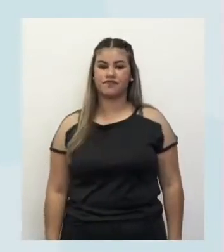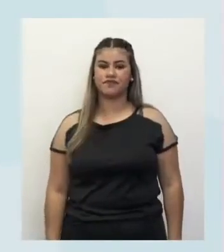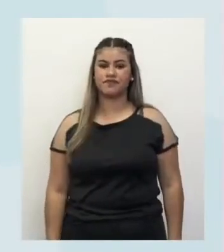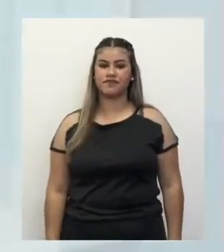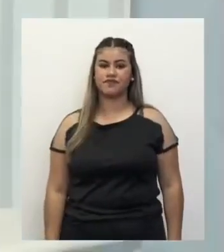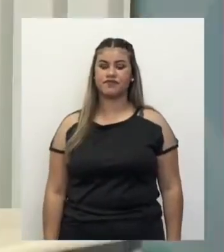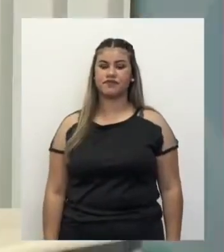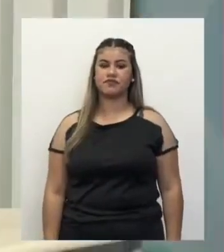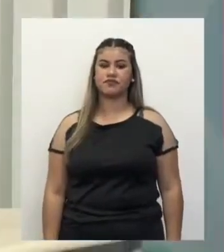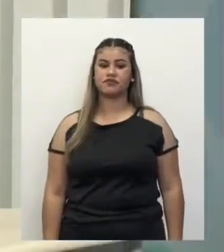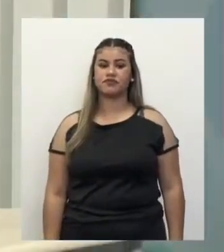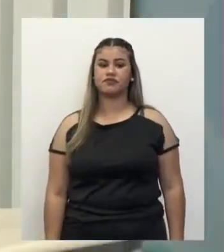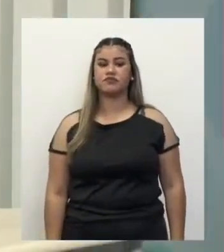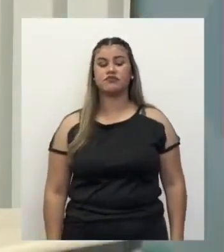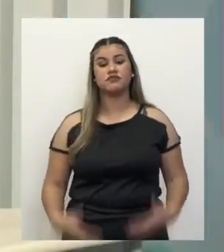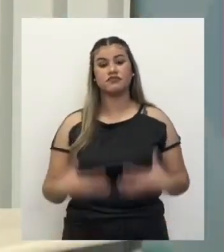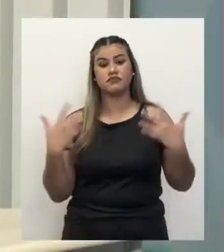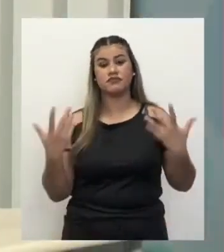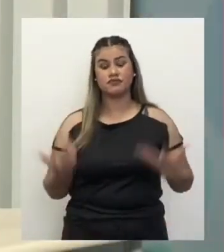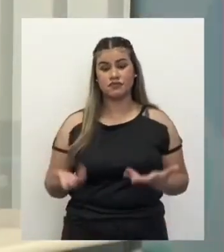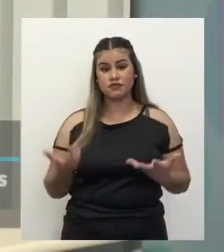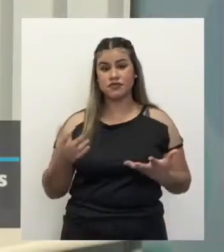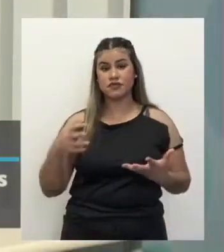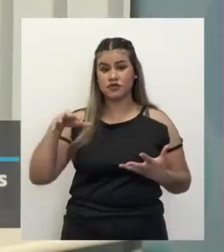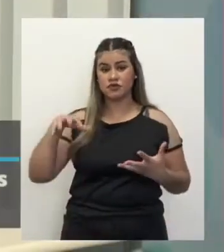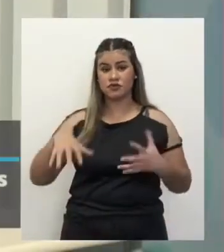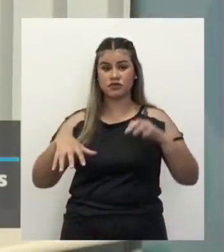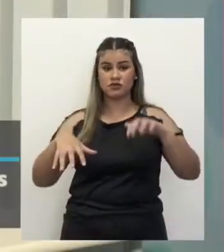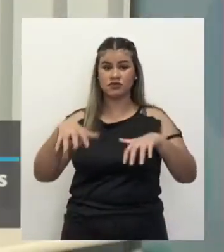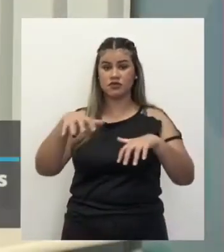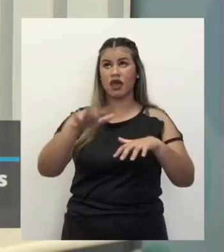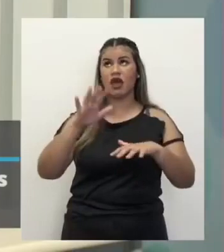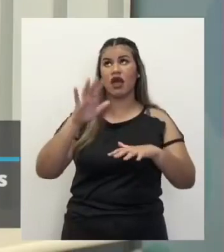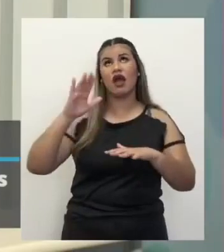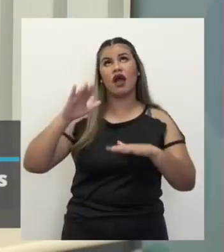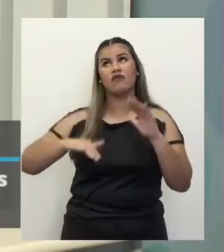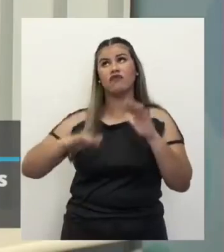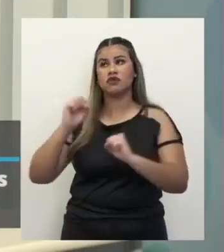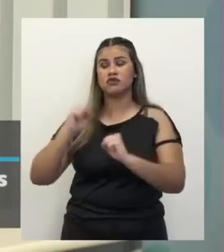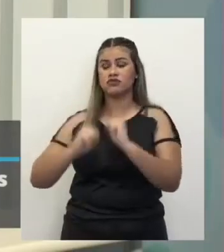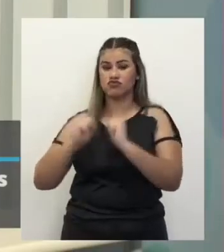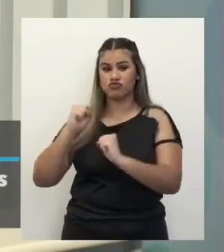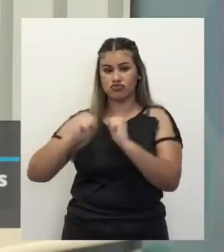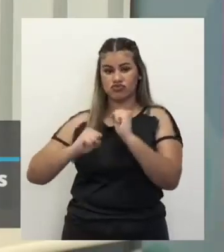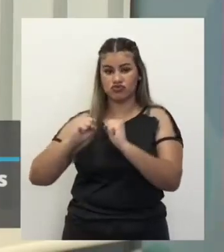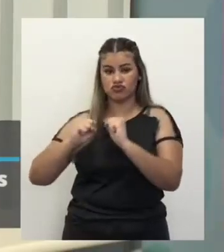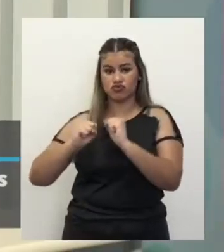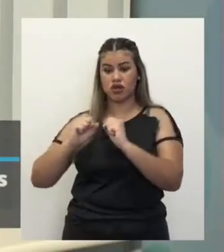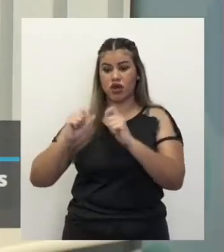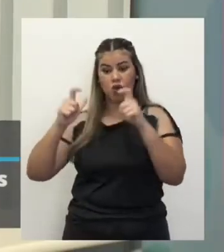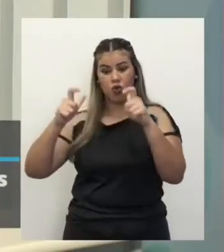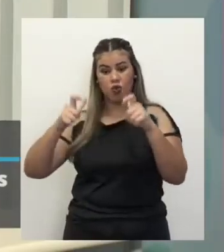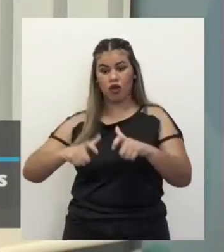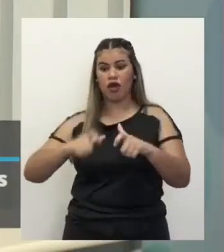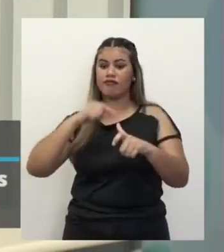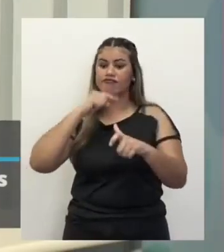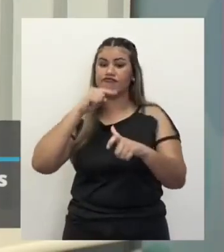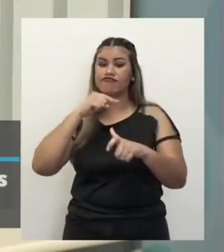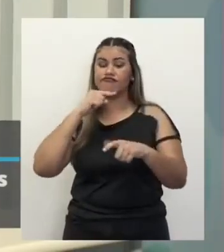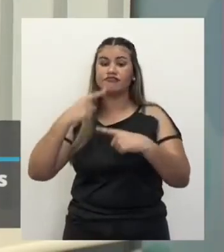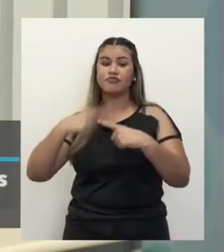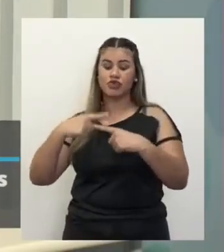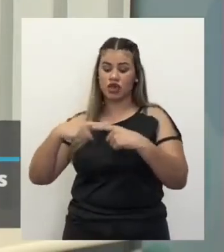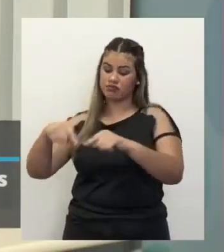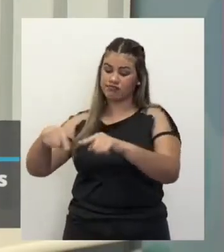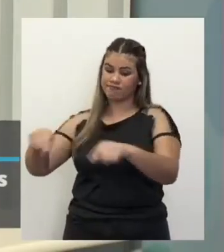que as regiões, né, muitas vezes uma indústria não se instala numa região porque ela não vai ter um reservatório, ela